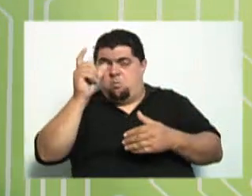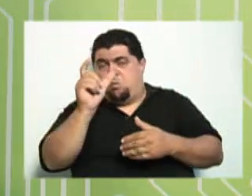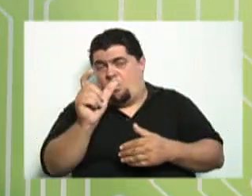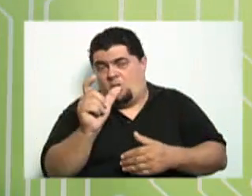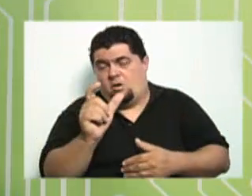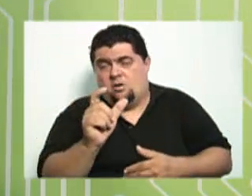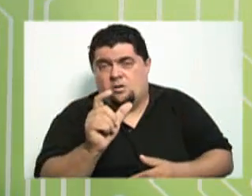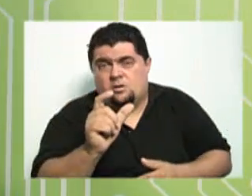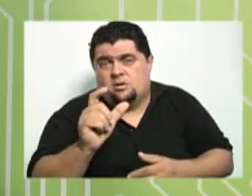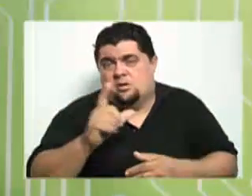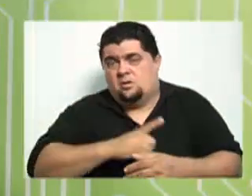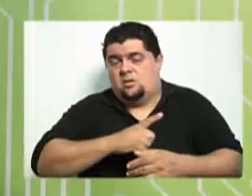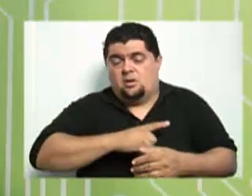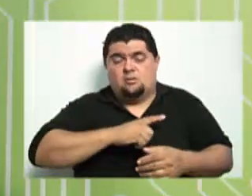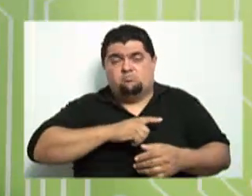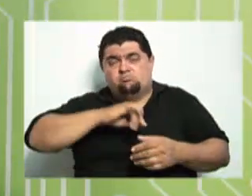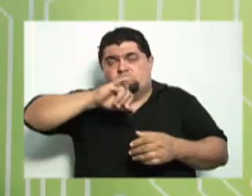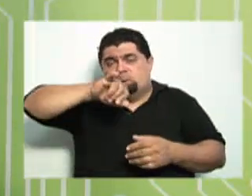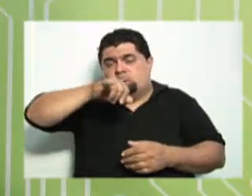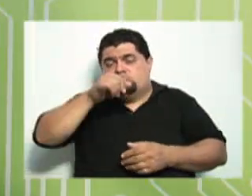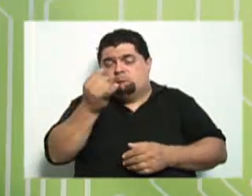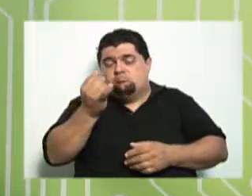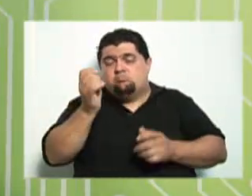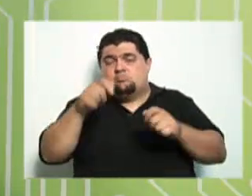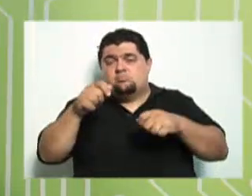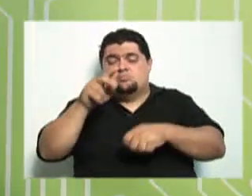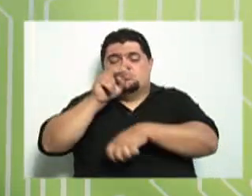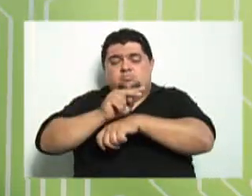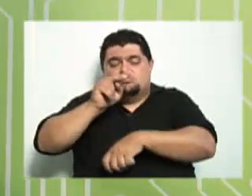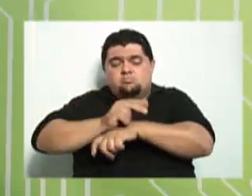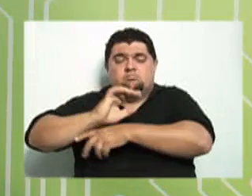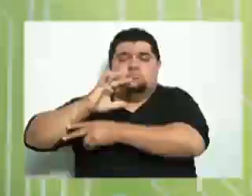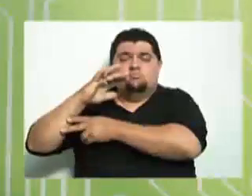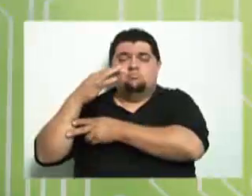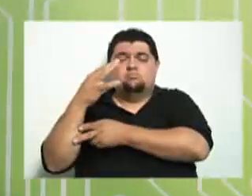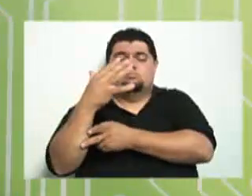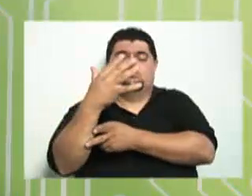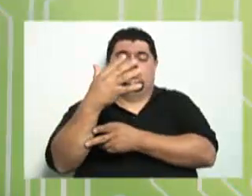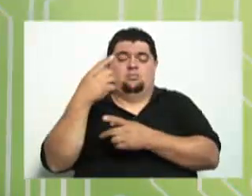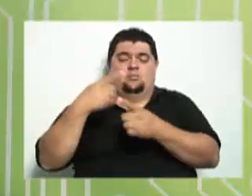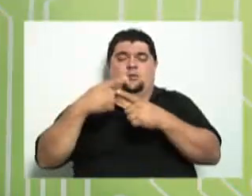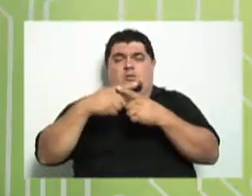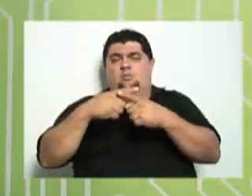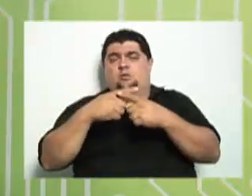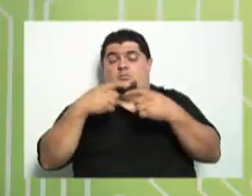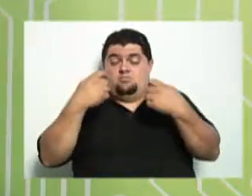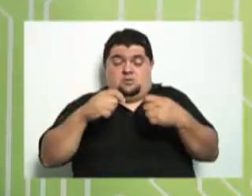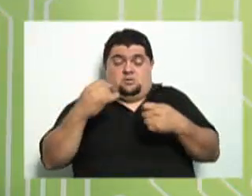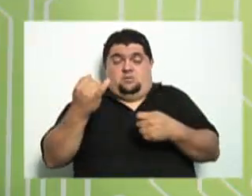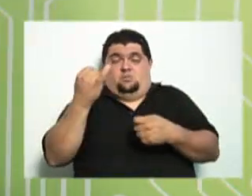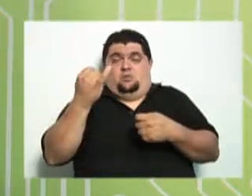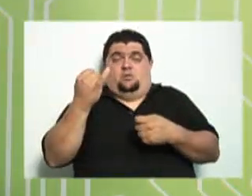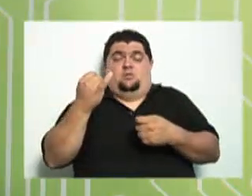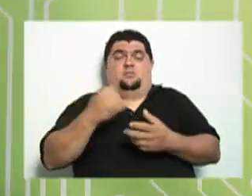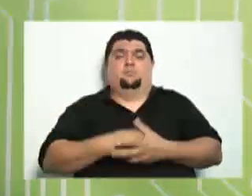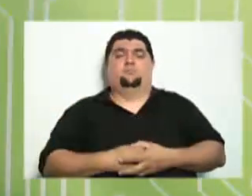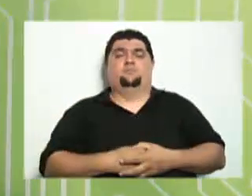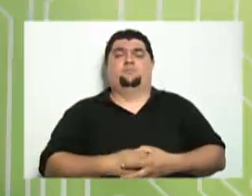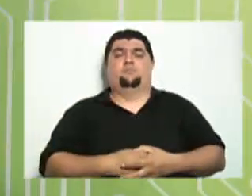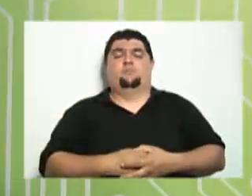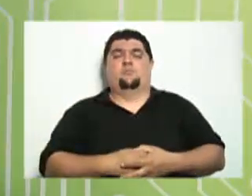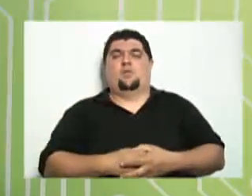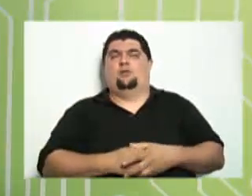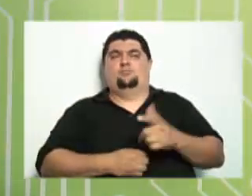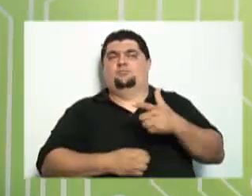oportunidade que temos de conservar esse meio ambiente, conservar, inclusive, por uma questão de necessidade. Nós não temos o